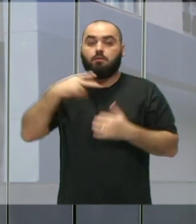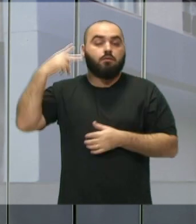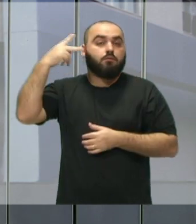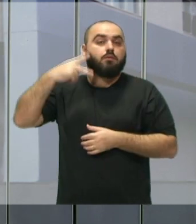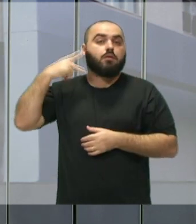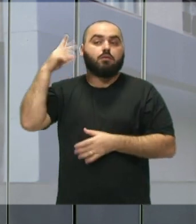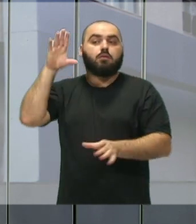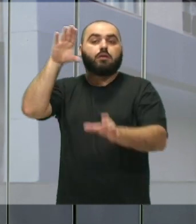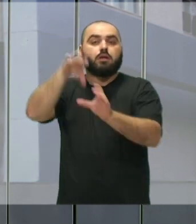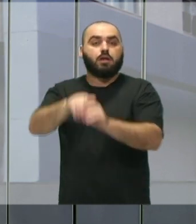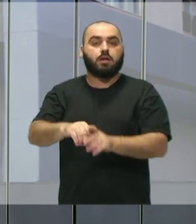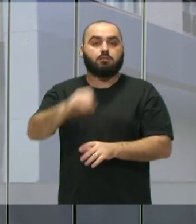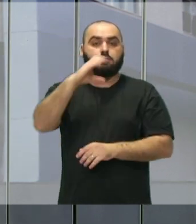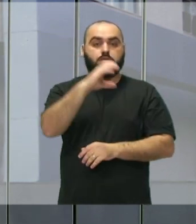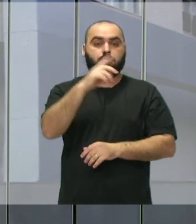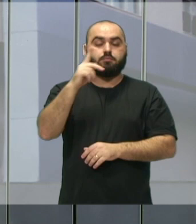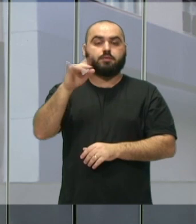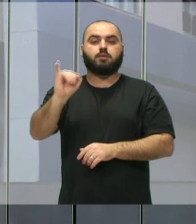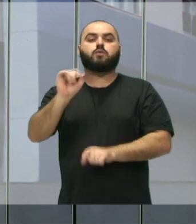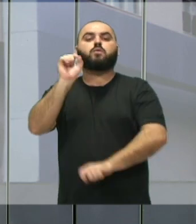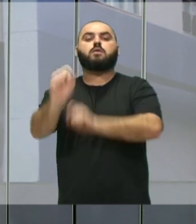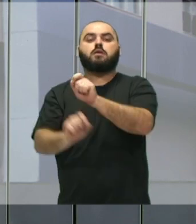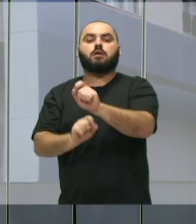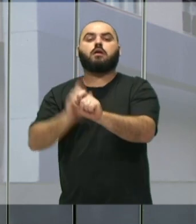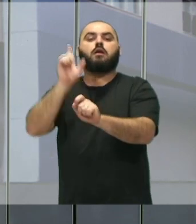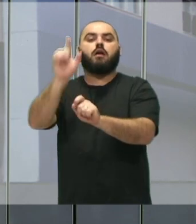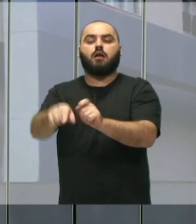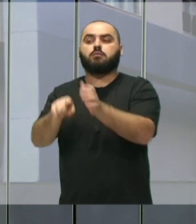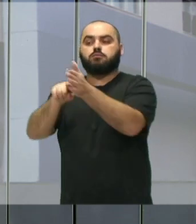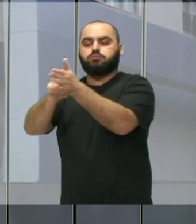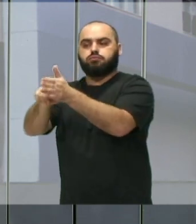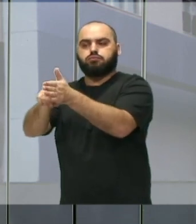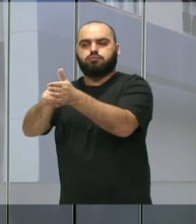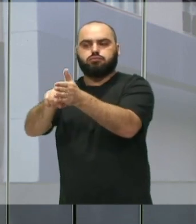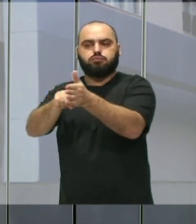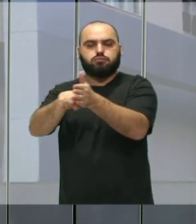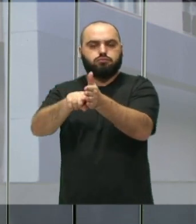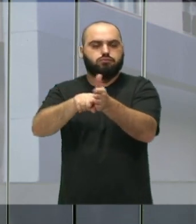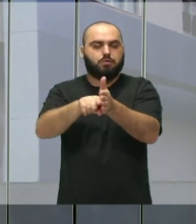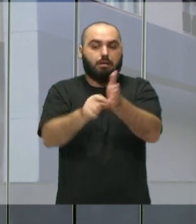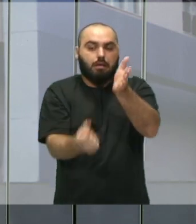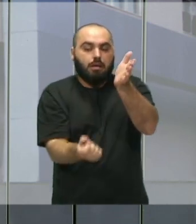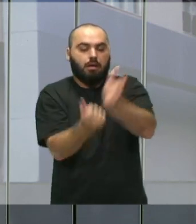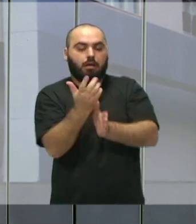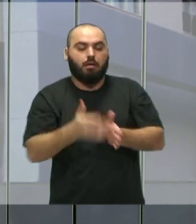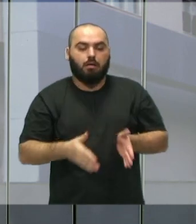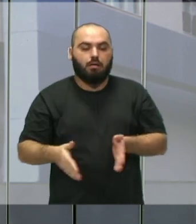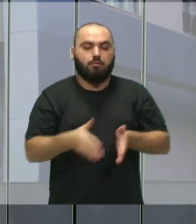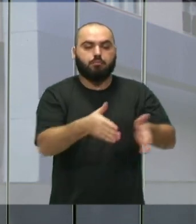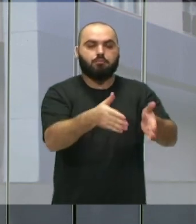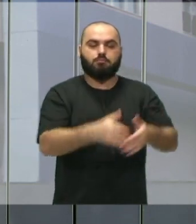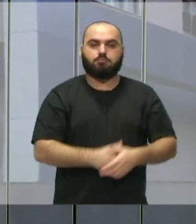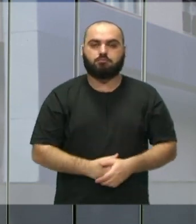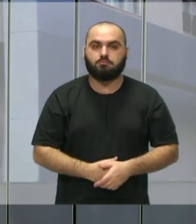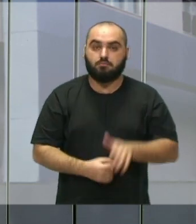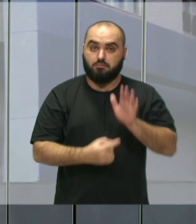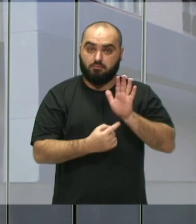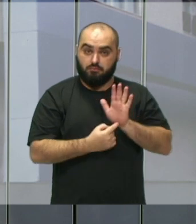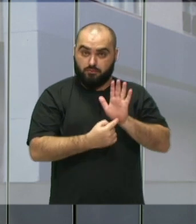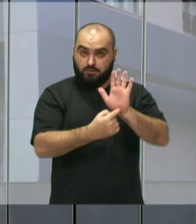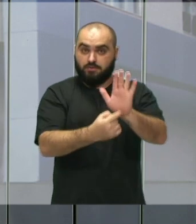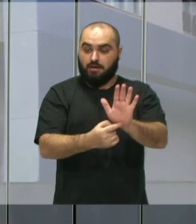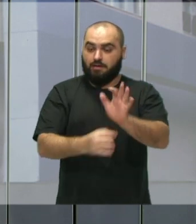na comissão parlamentar de inquérito é dar um norte, dar um rumo, dar um caminho. É mostrar para o